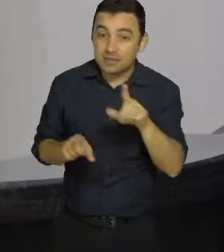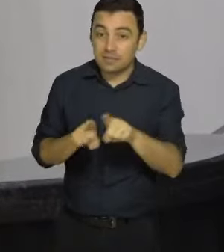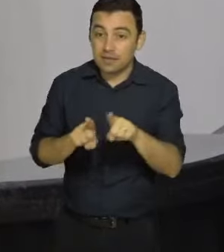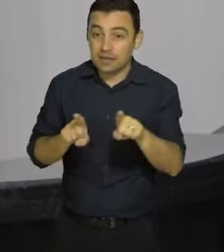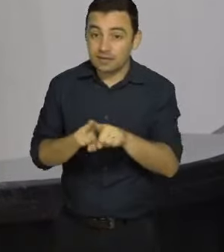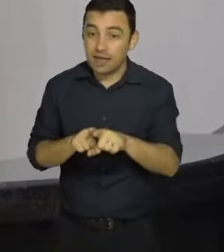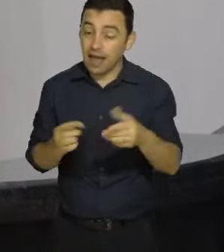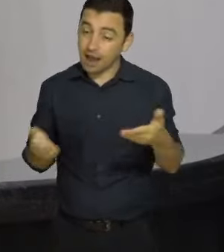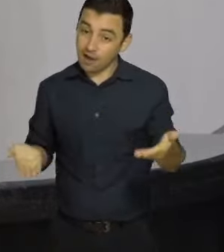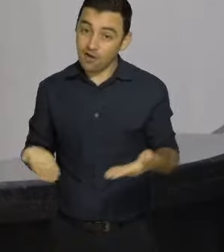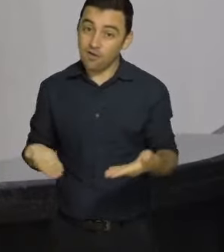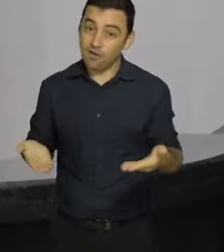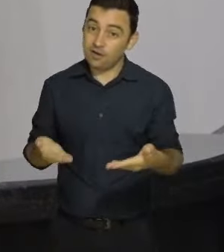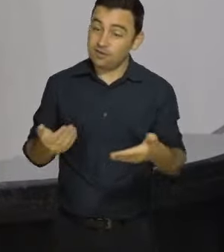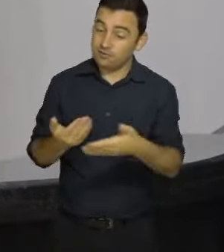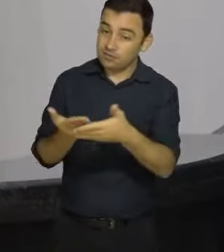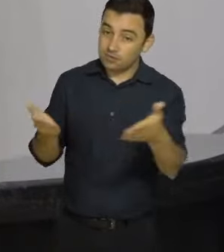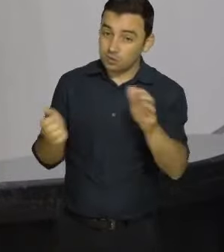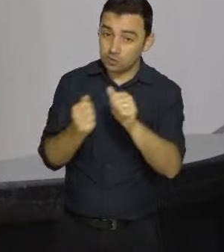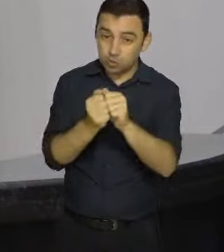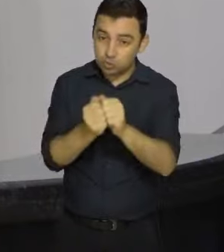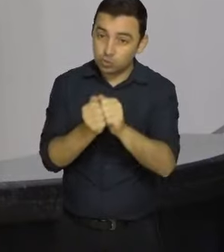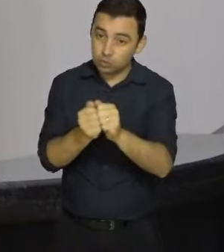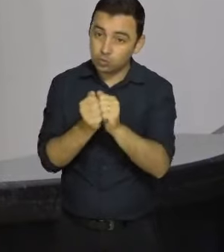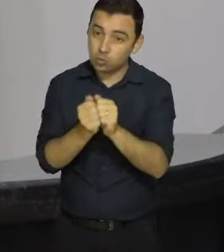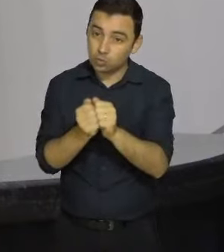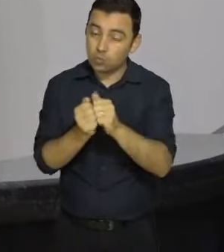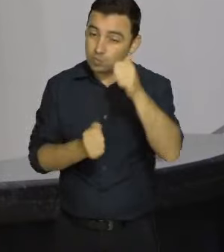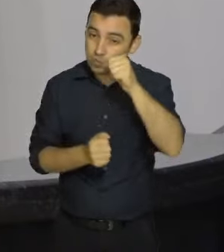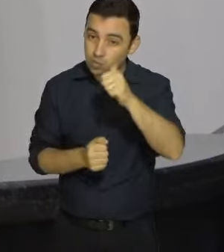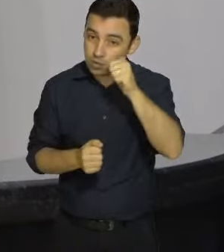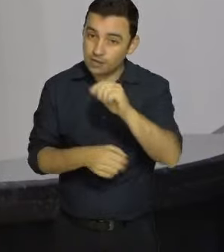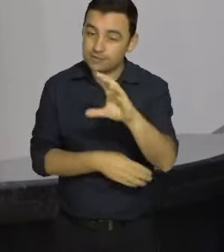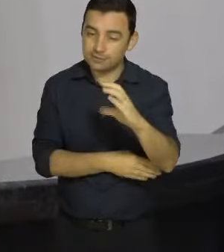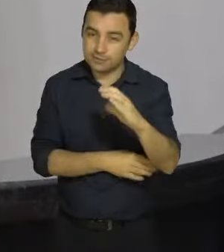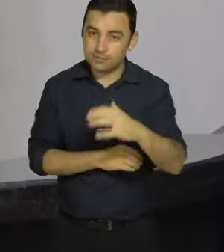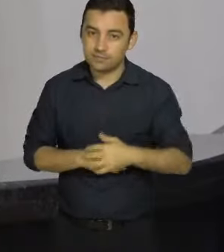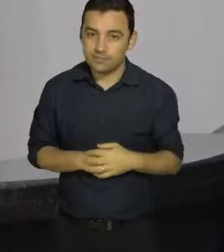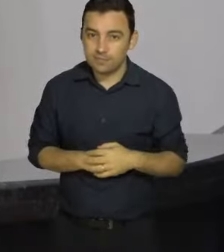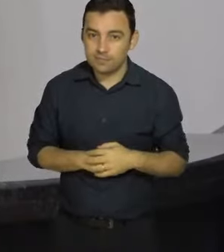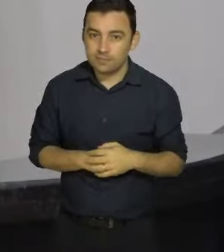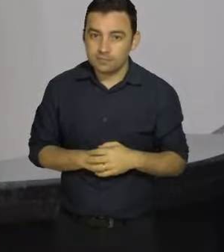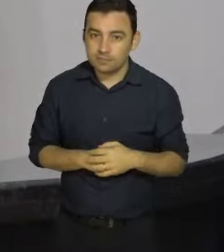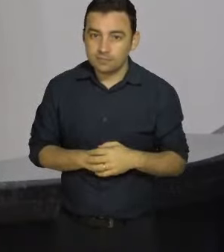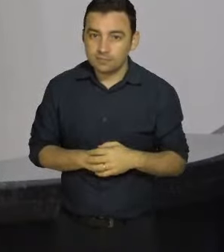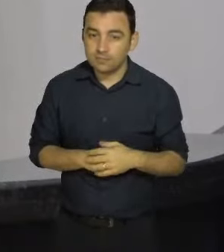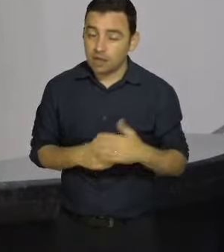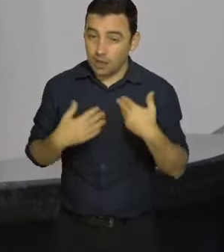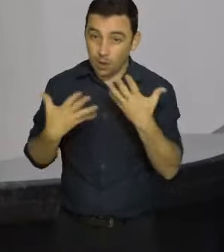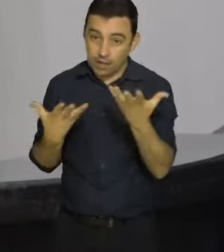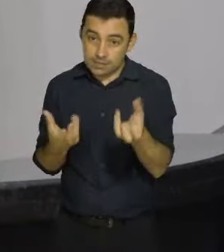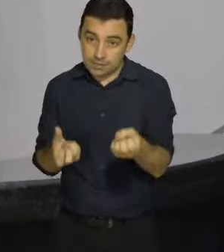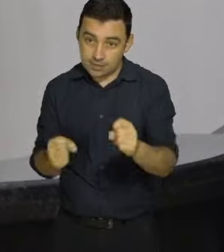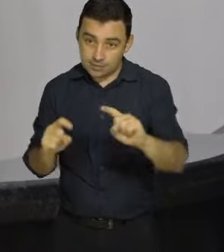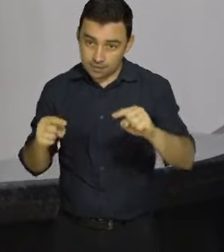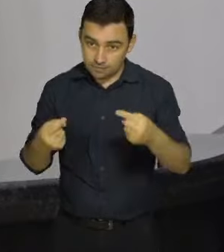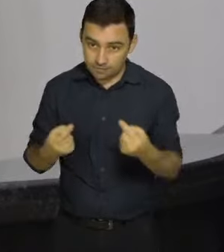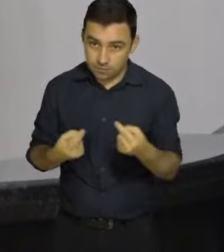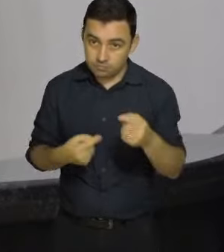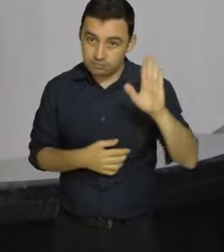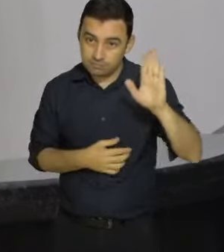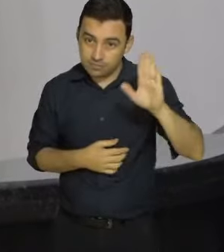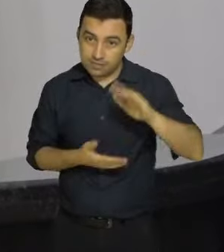aqui agora, entre vocês e com vocês, mulheres cientistas. Quando aceitei o desafio de me apresentar como candidata